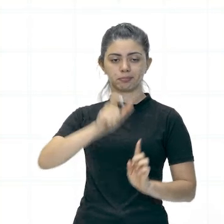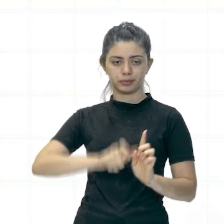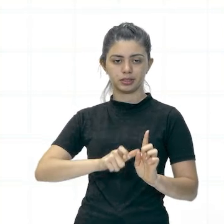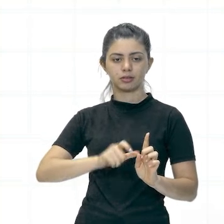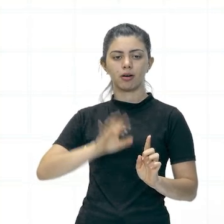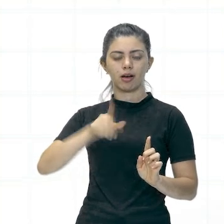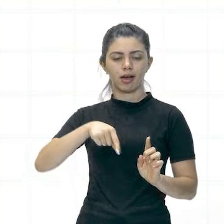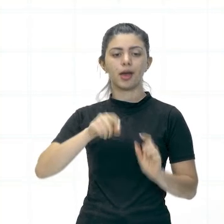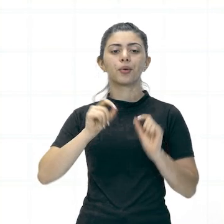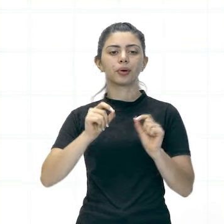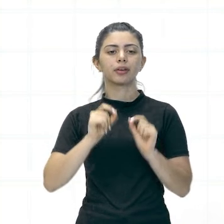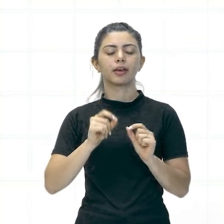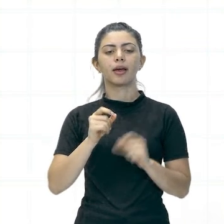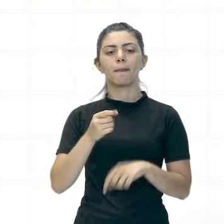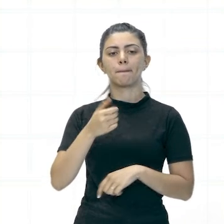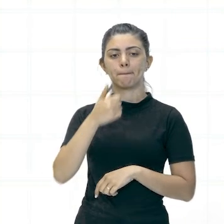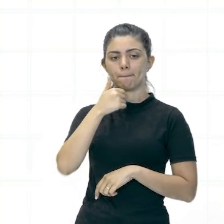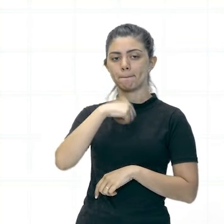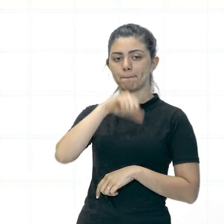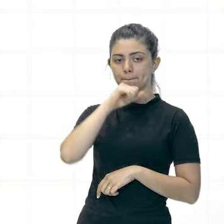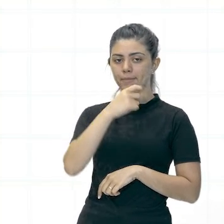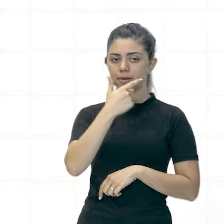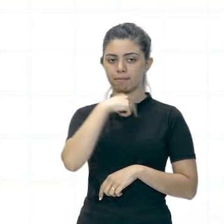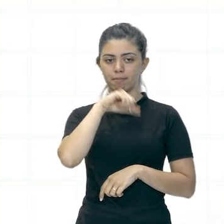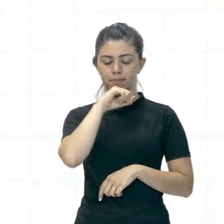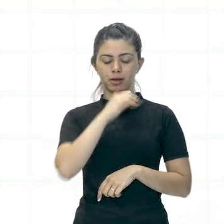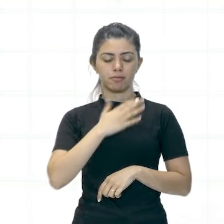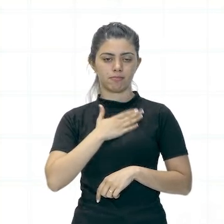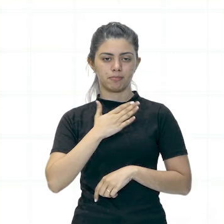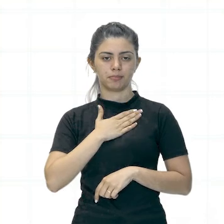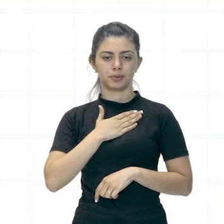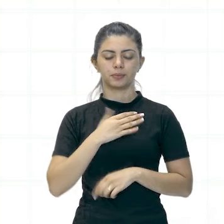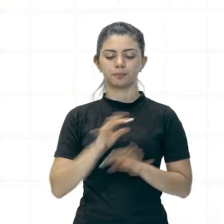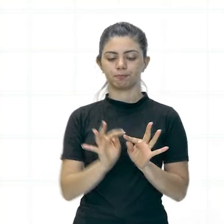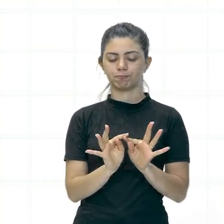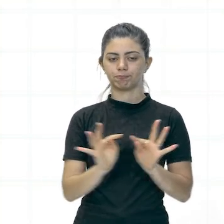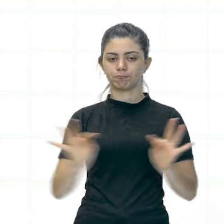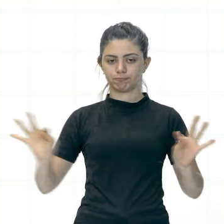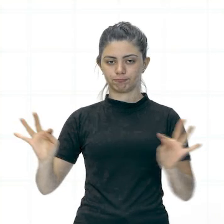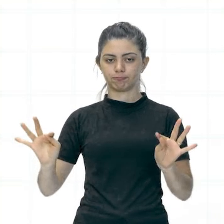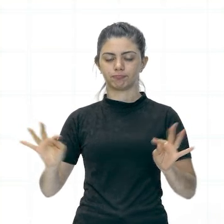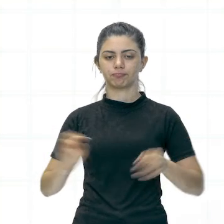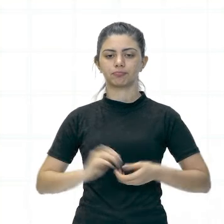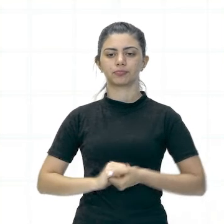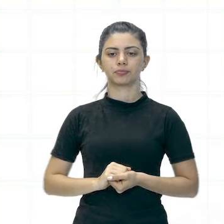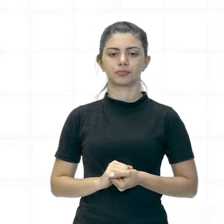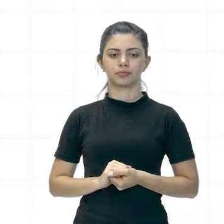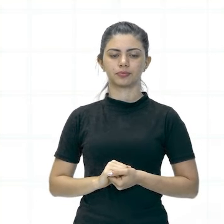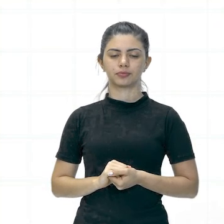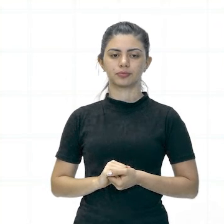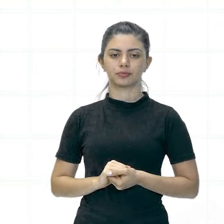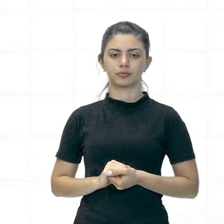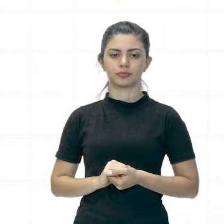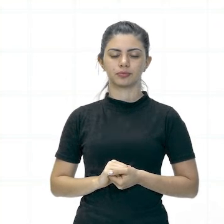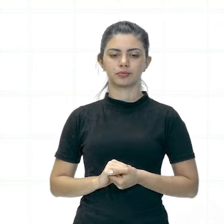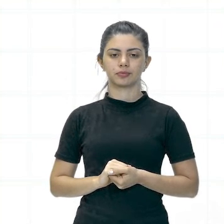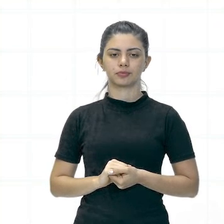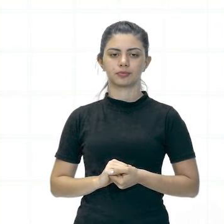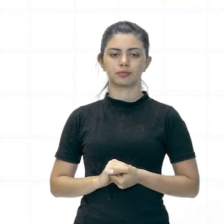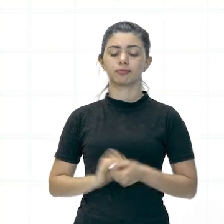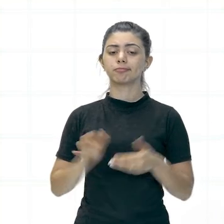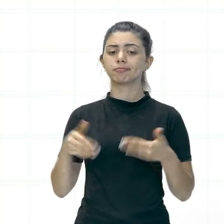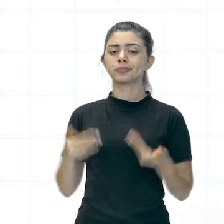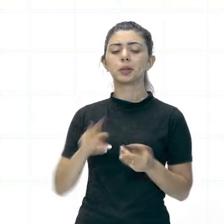meus pais. My parents. Eles, não é? Os meus pais. E aí, quem